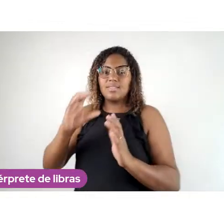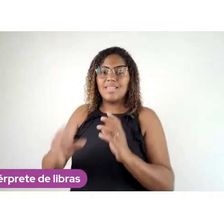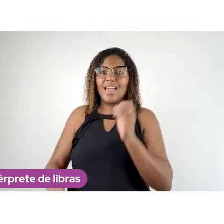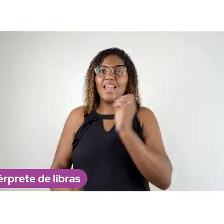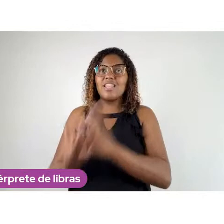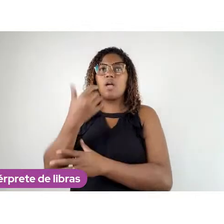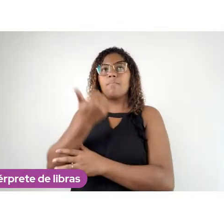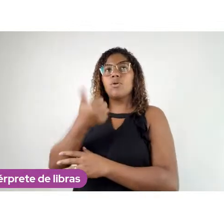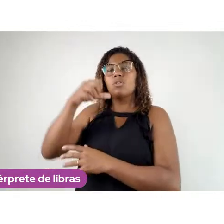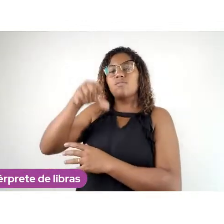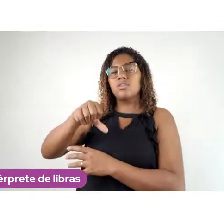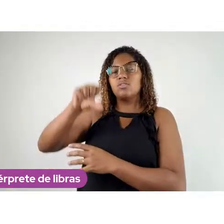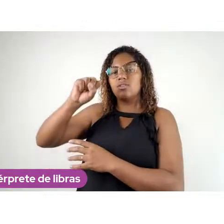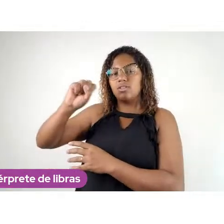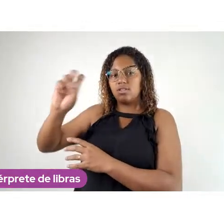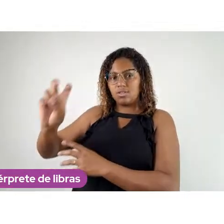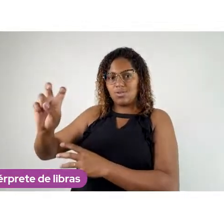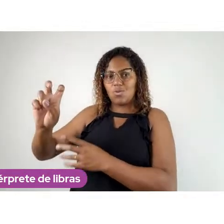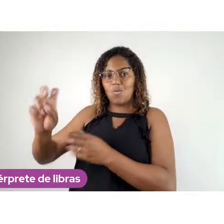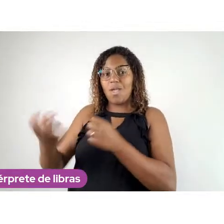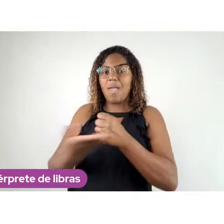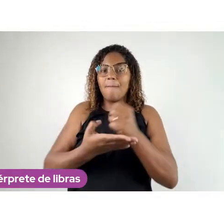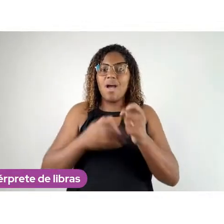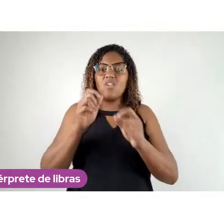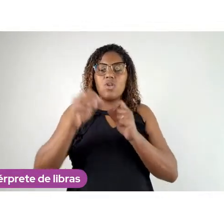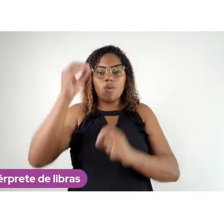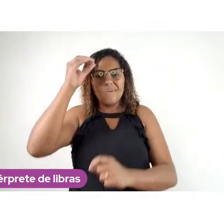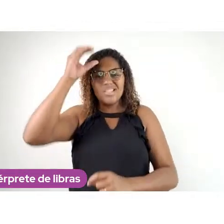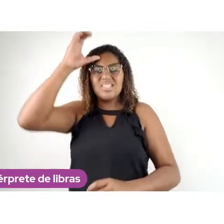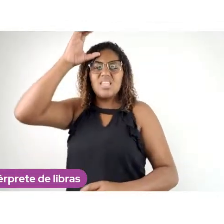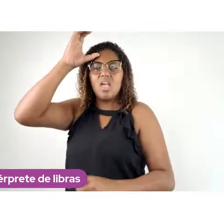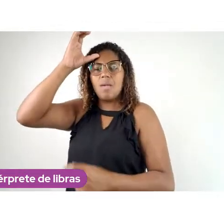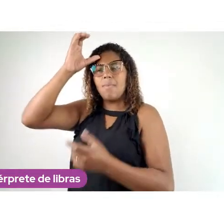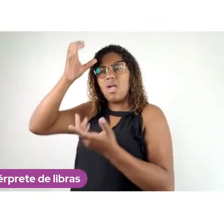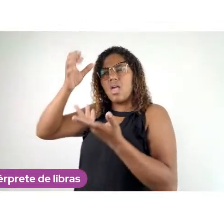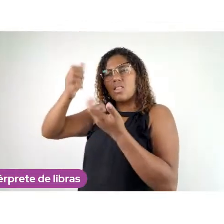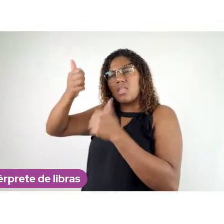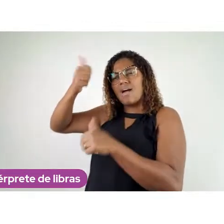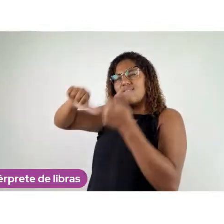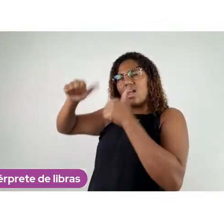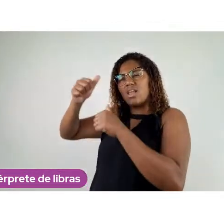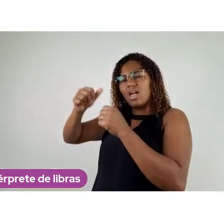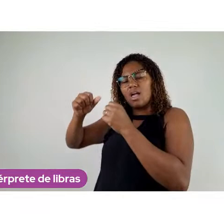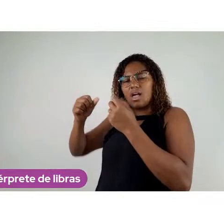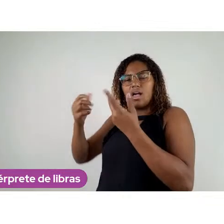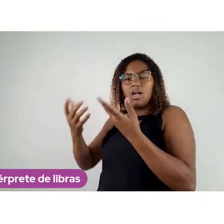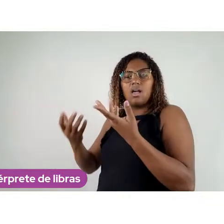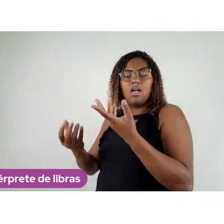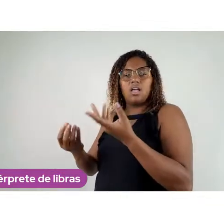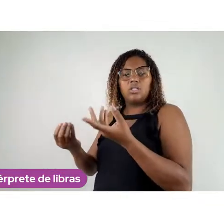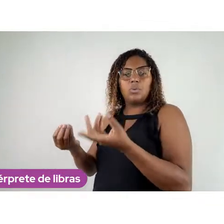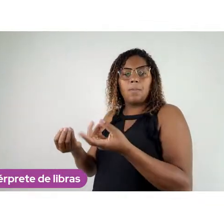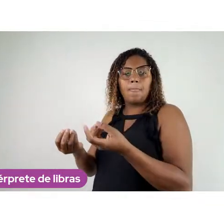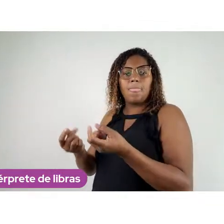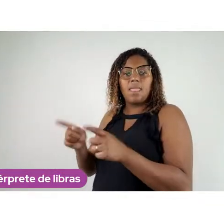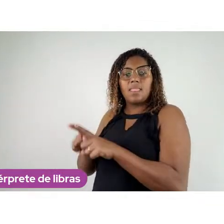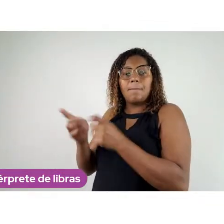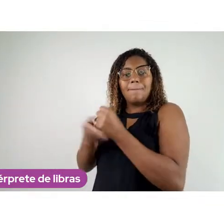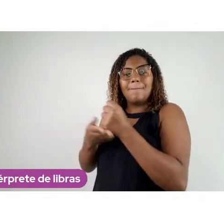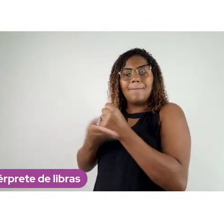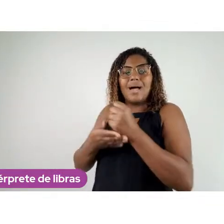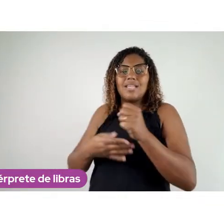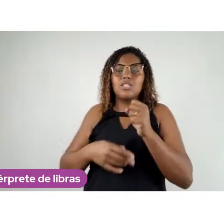1995, né, e serviu de base, né, o conhecimento que foi avaliado, né, o que foi produzido, foi a base do protocolo de Quioto